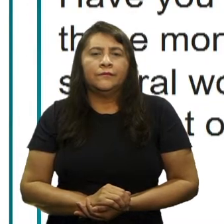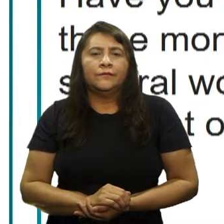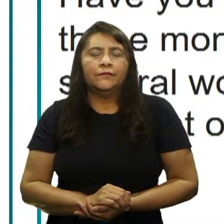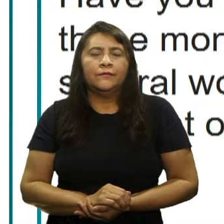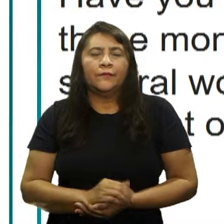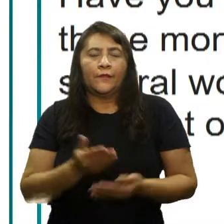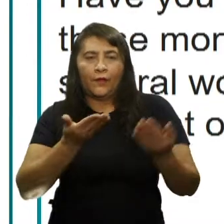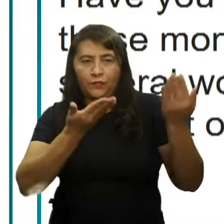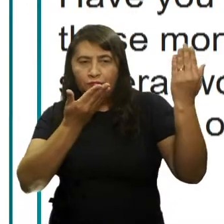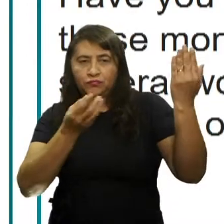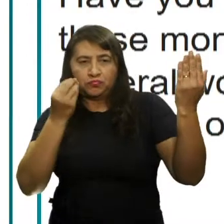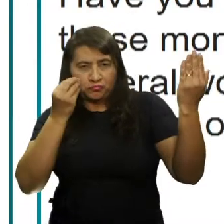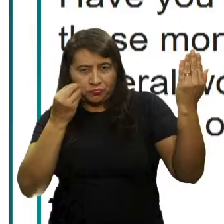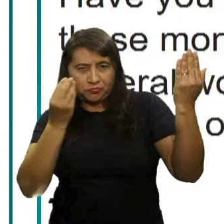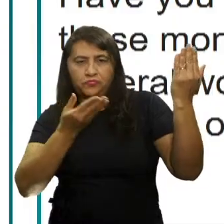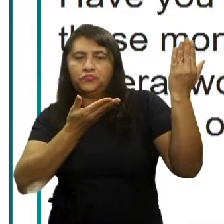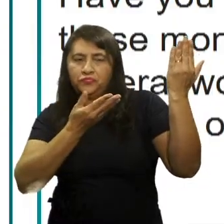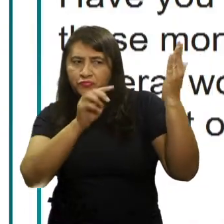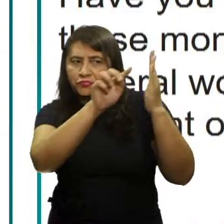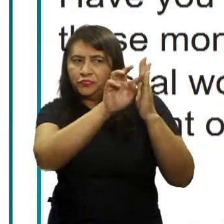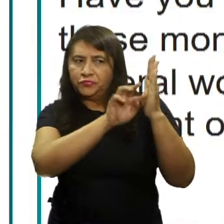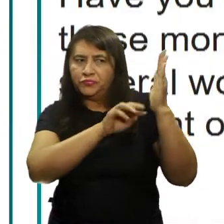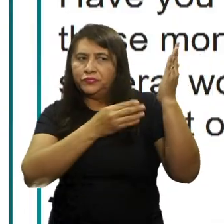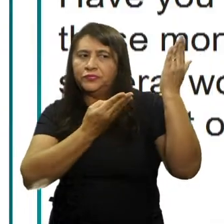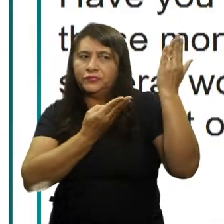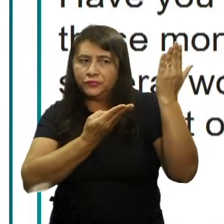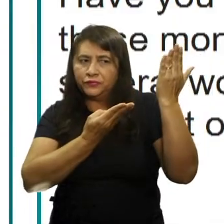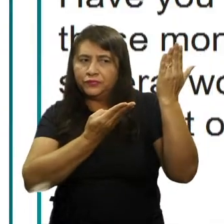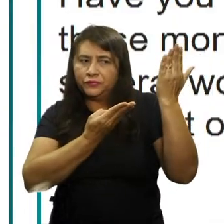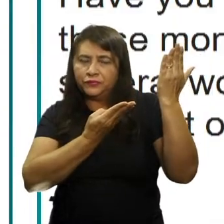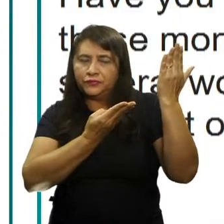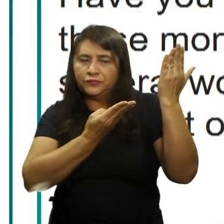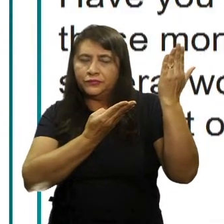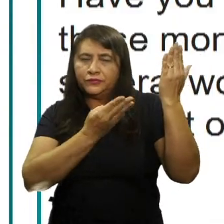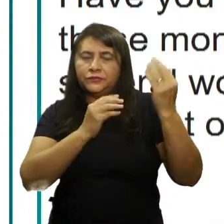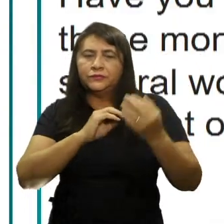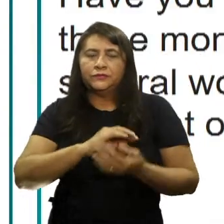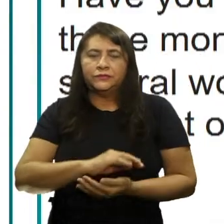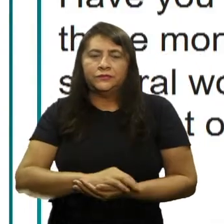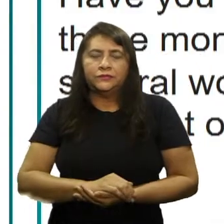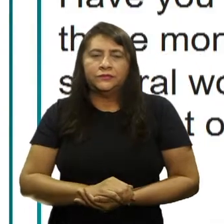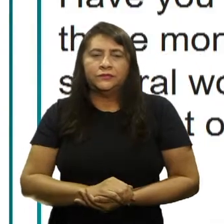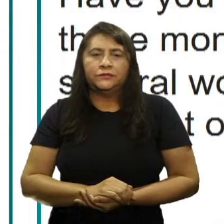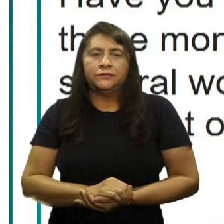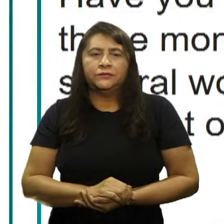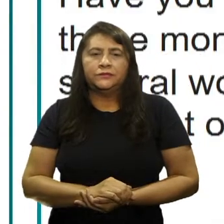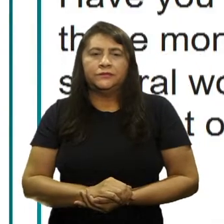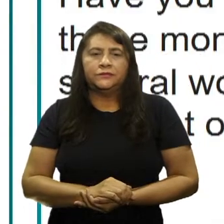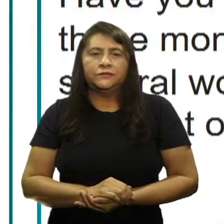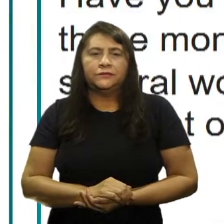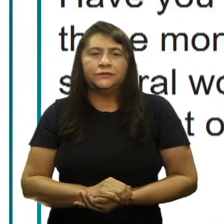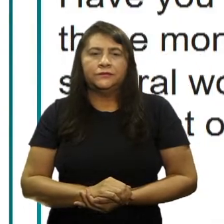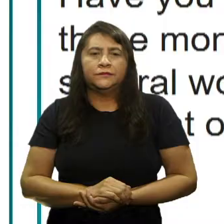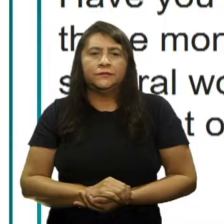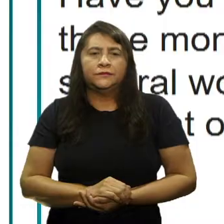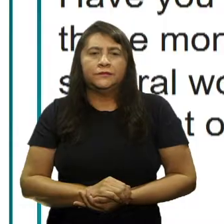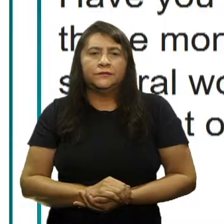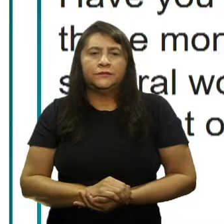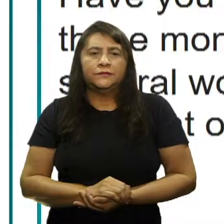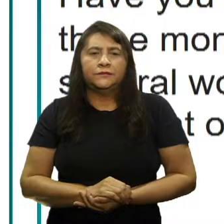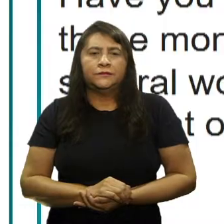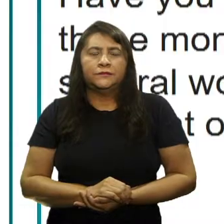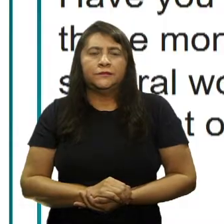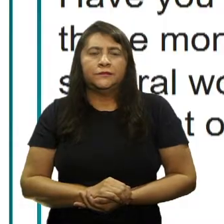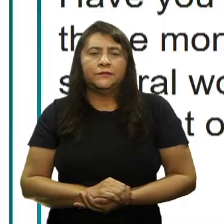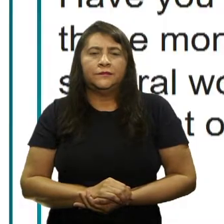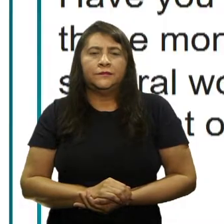Have you noticed that in this month of pandemic, several words started to frequent our daily